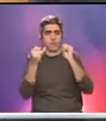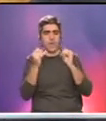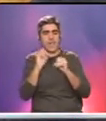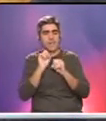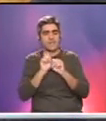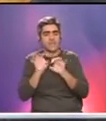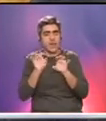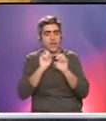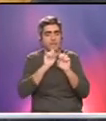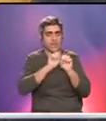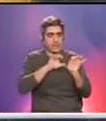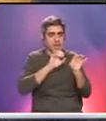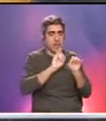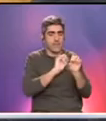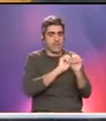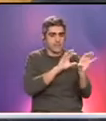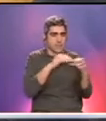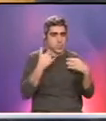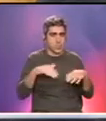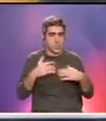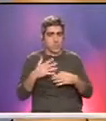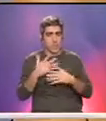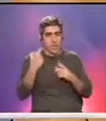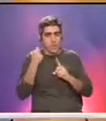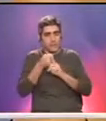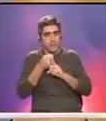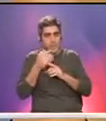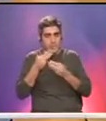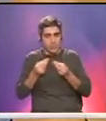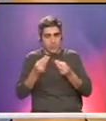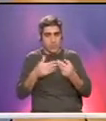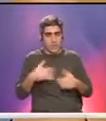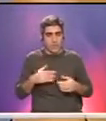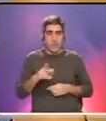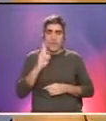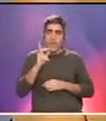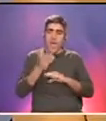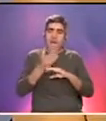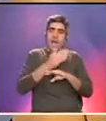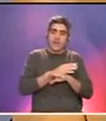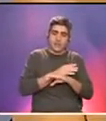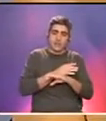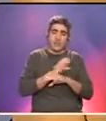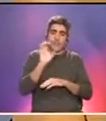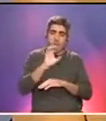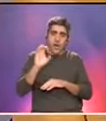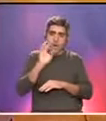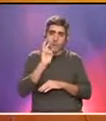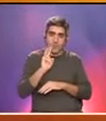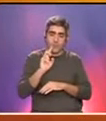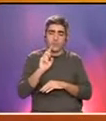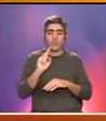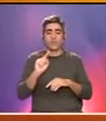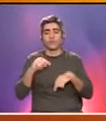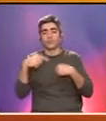foi o grande challenge do caso. Então vamos lá ver o Filipe, como ele era antes da intervenção cirúrgica na Maló Clinic e desta iniciativa Portugal a